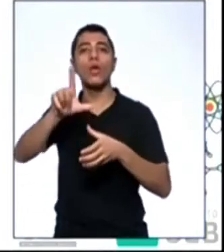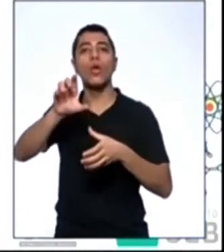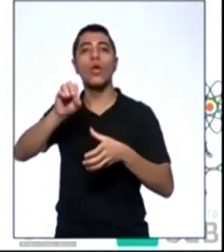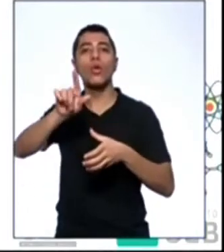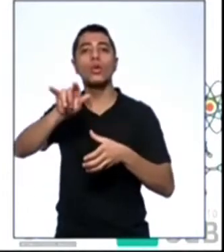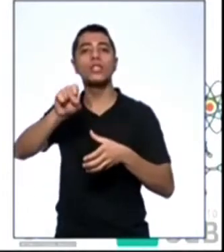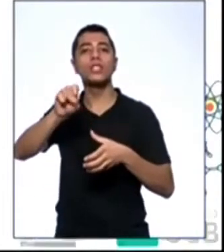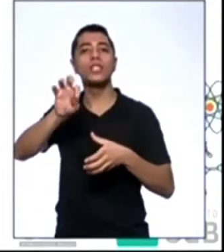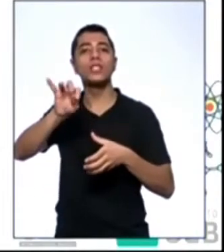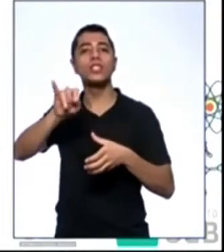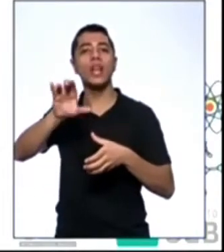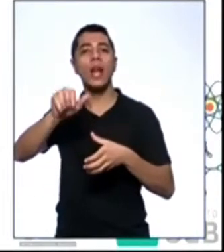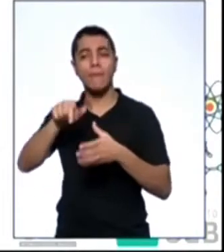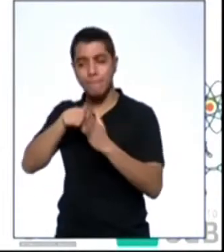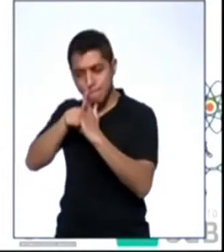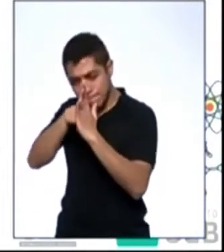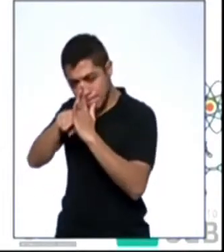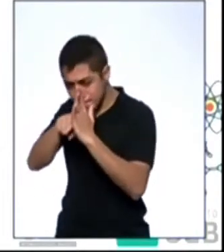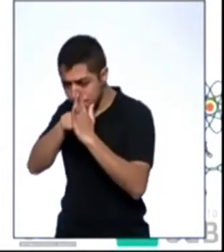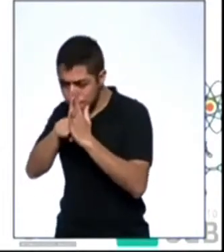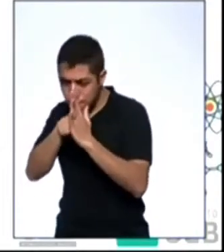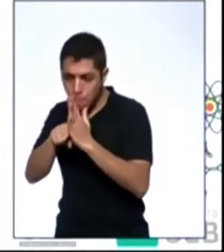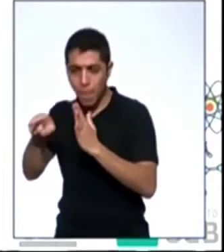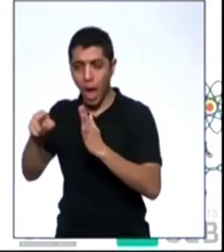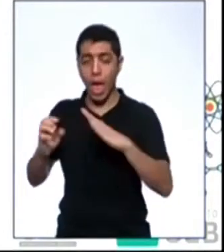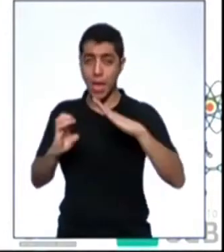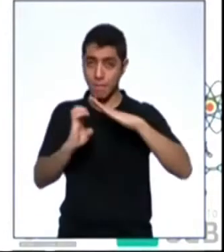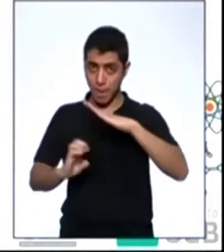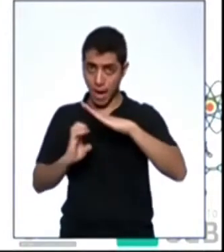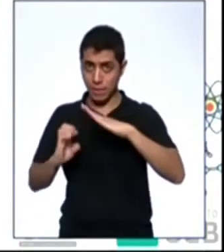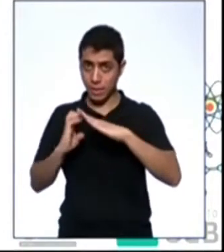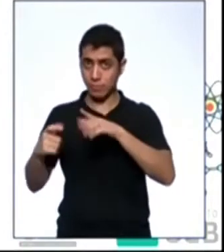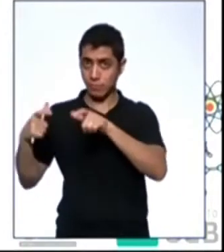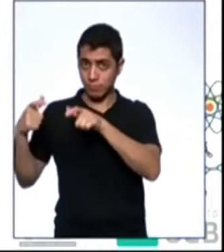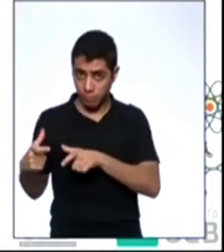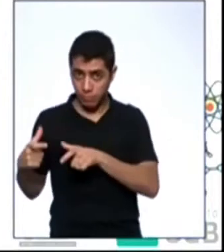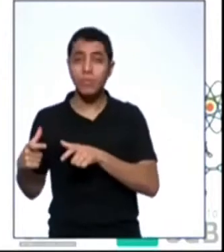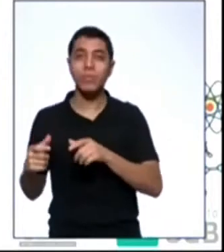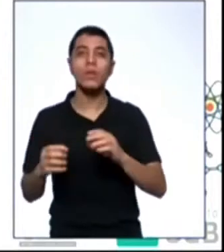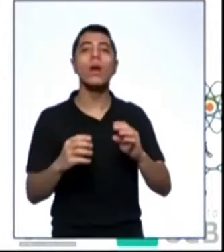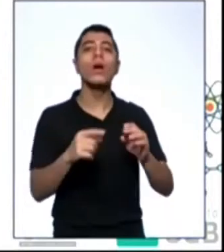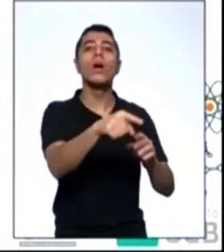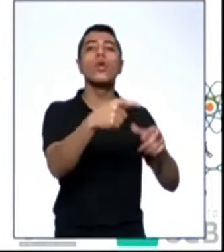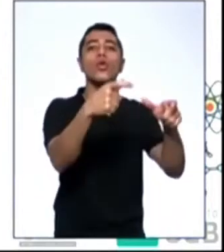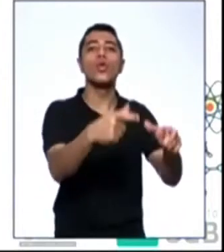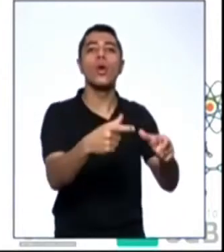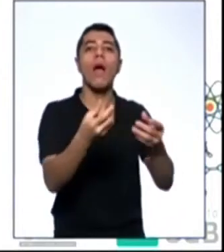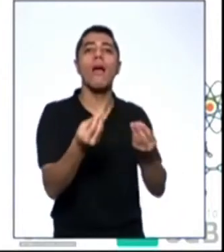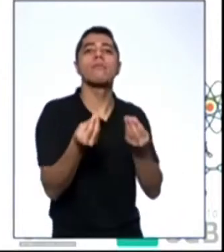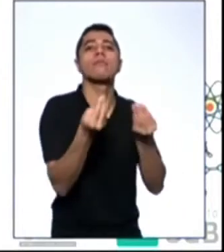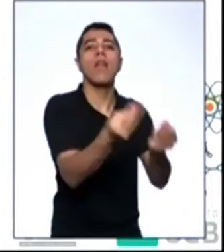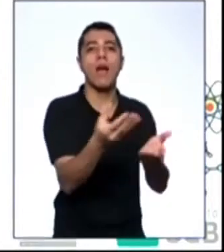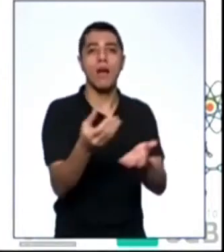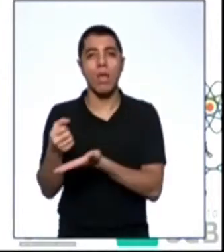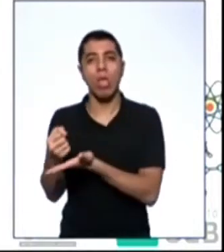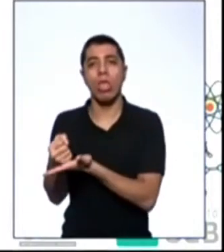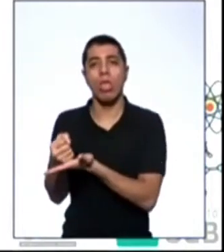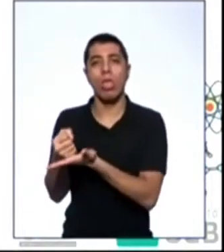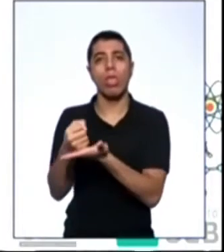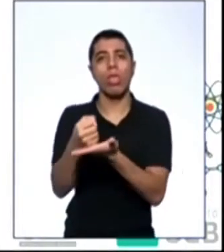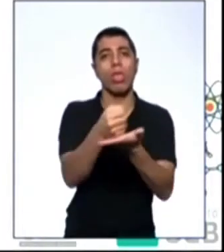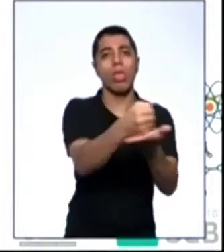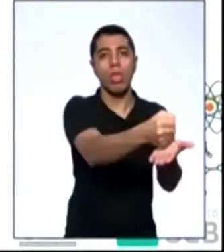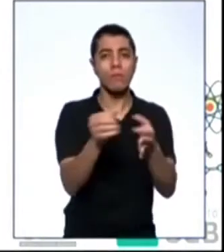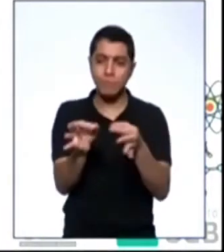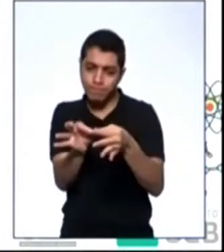local da entrega. Ela verifica, a tal empresa, que o trajeto apresenta 2 trechos de distâncias diferentes e